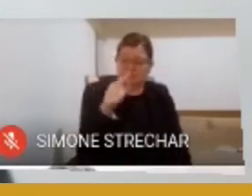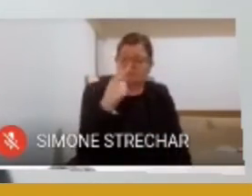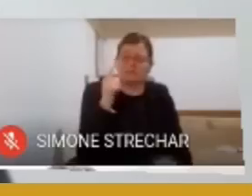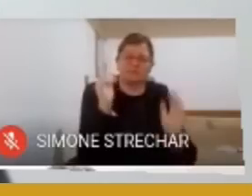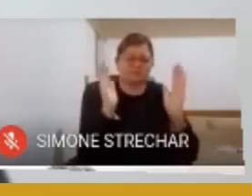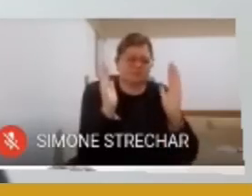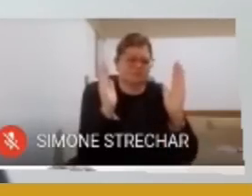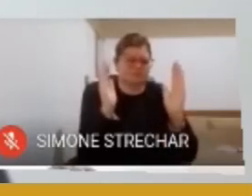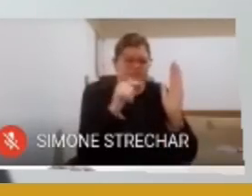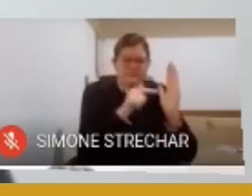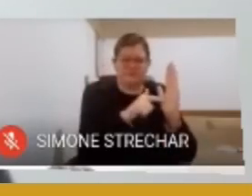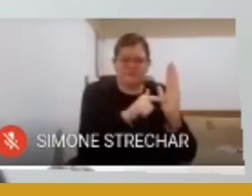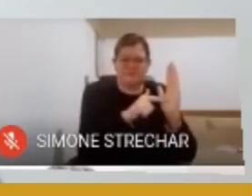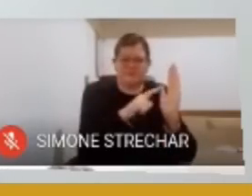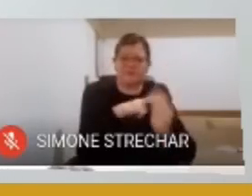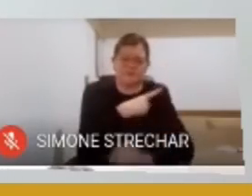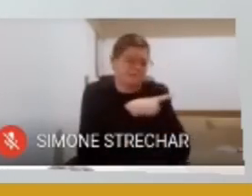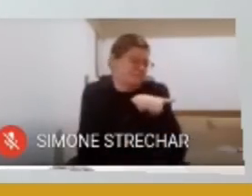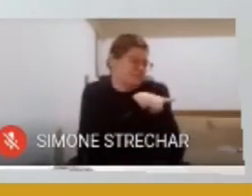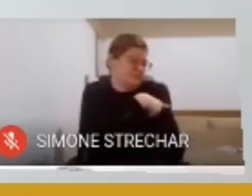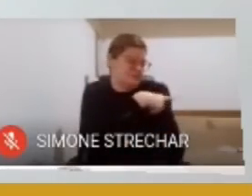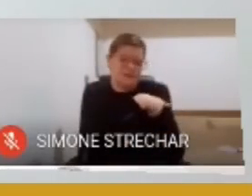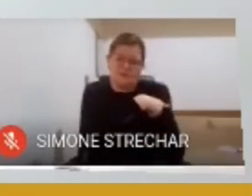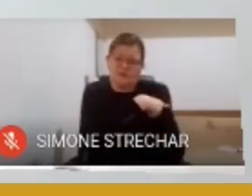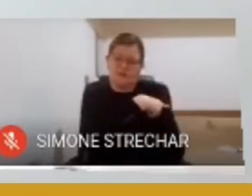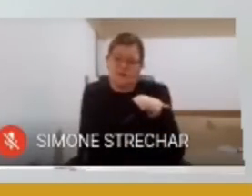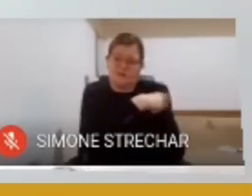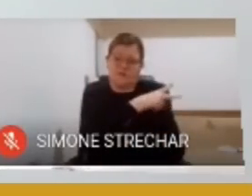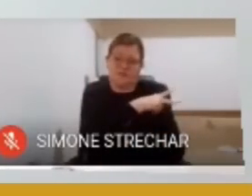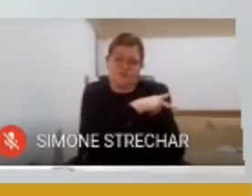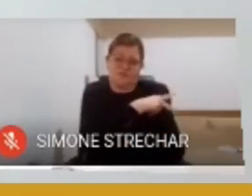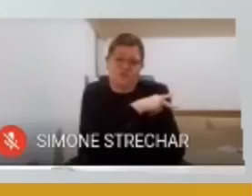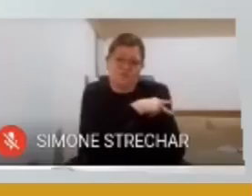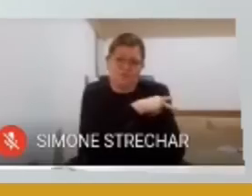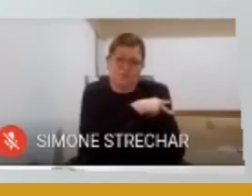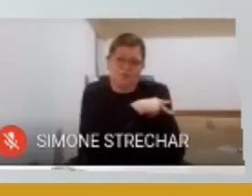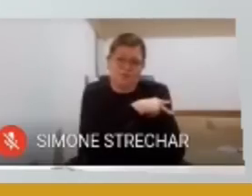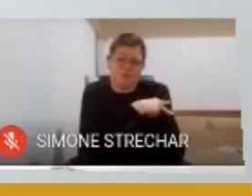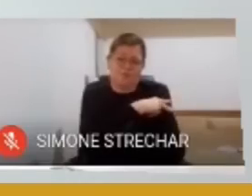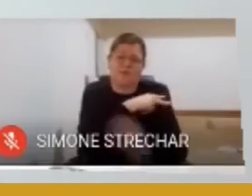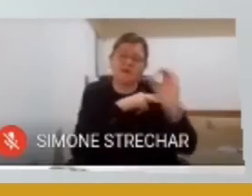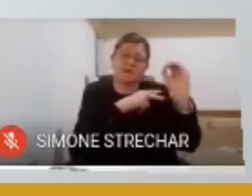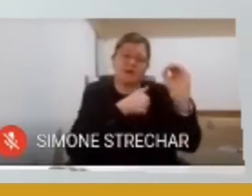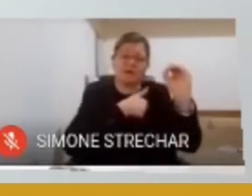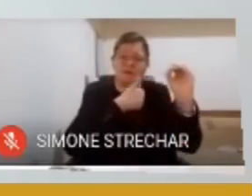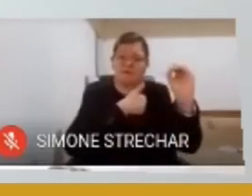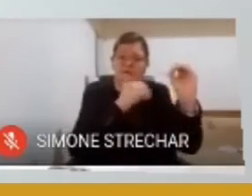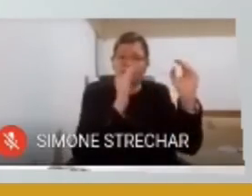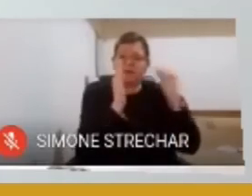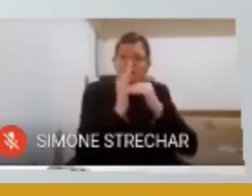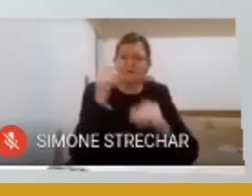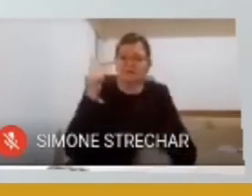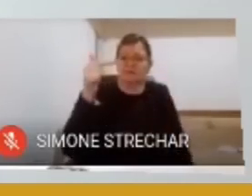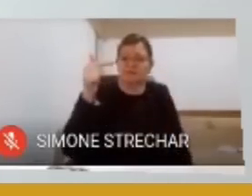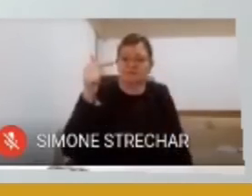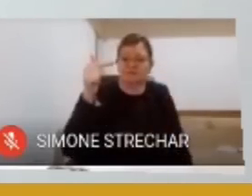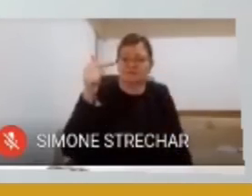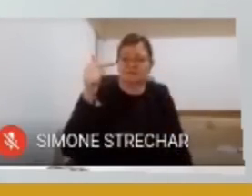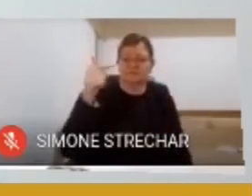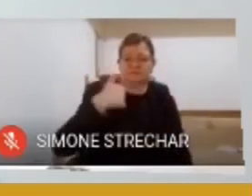fundamental. De 0 a 7 anos, corresponde a 34% dos crimes de